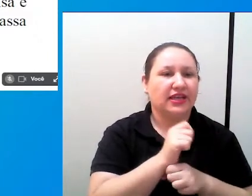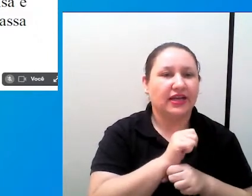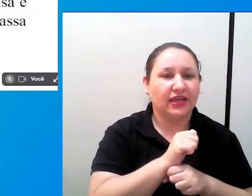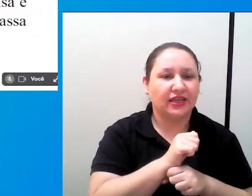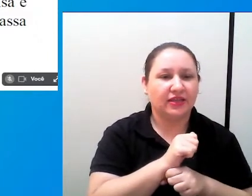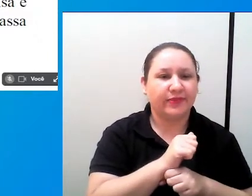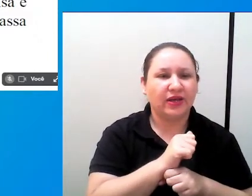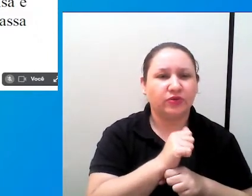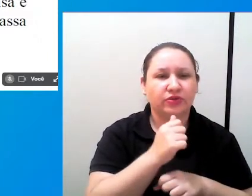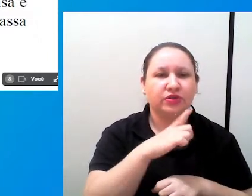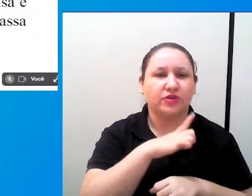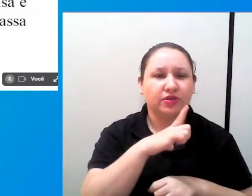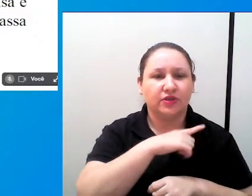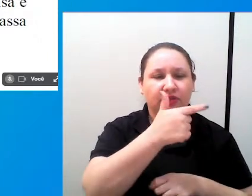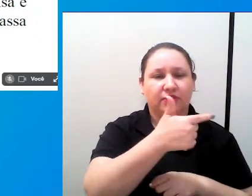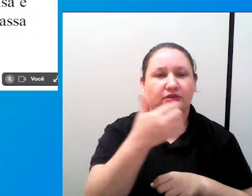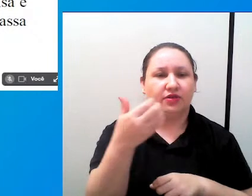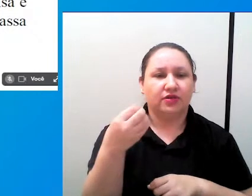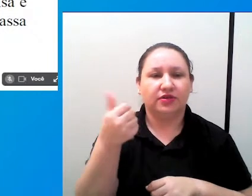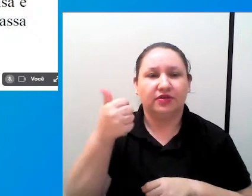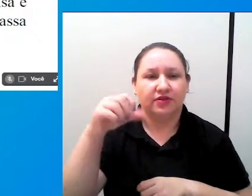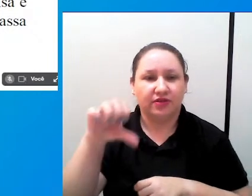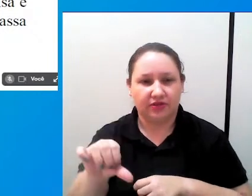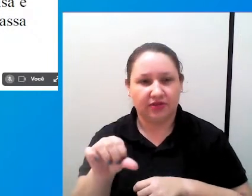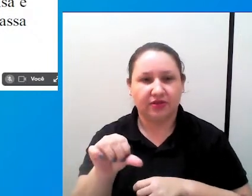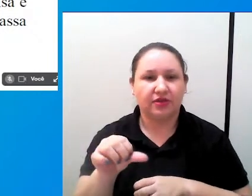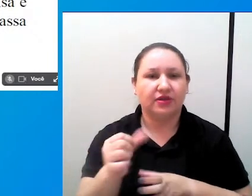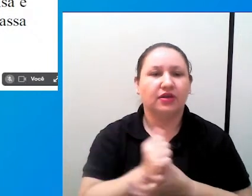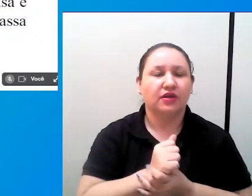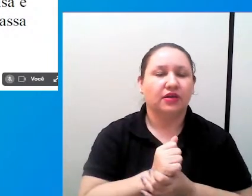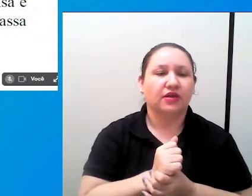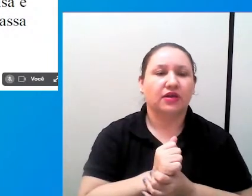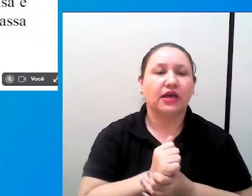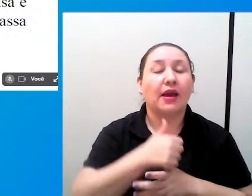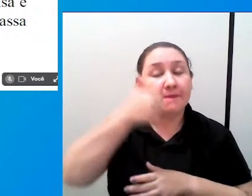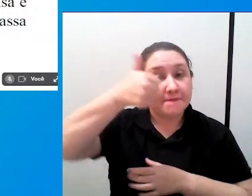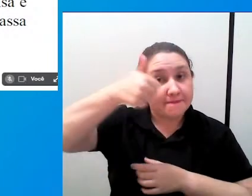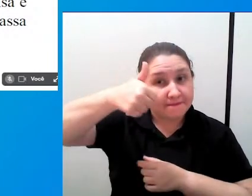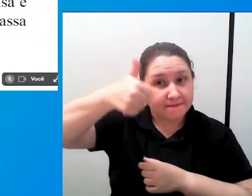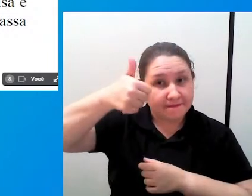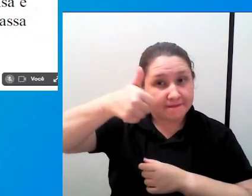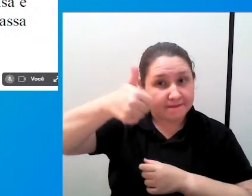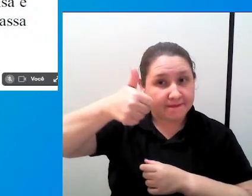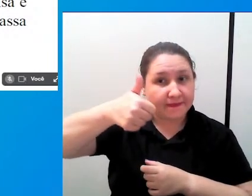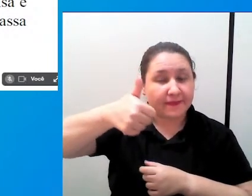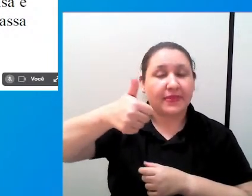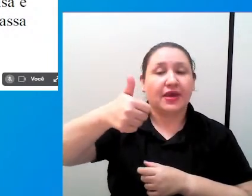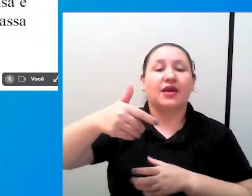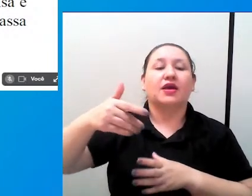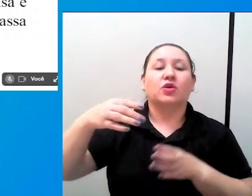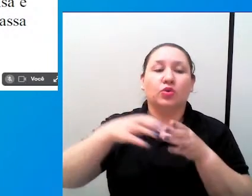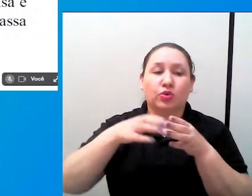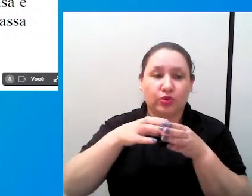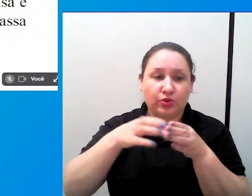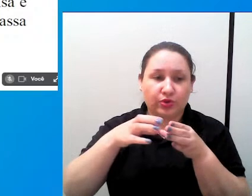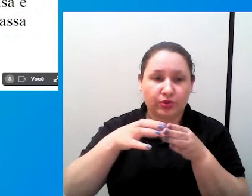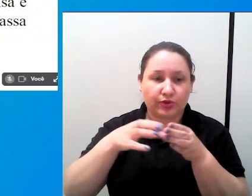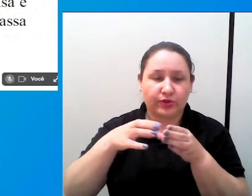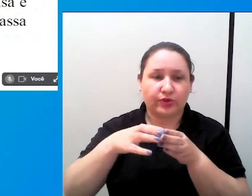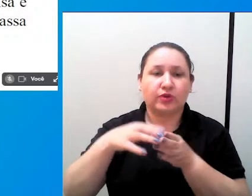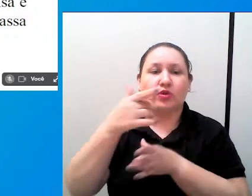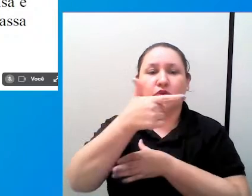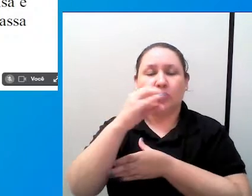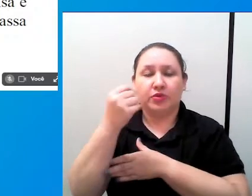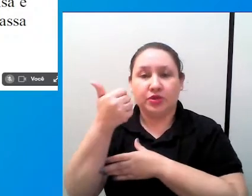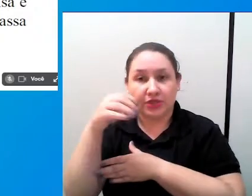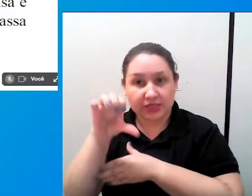primeira turma de educação do campo. E tivemos a primeira turma, e 2019 e